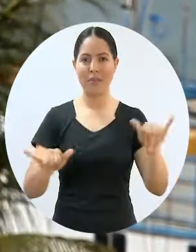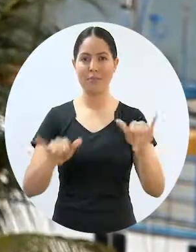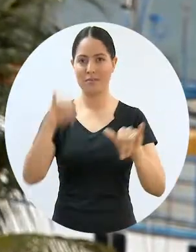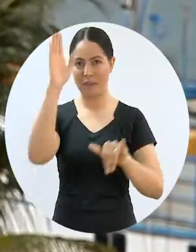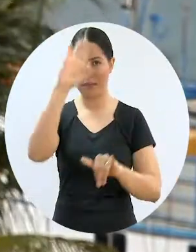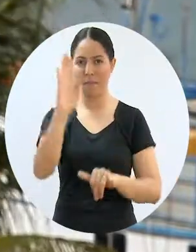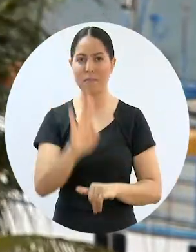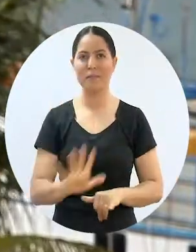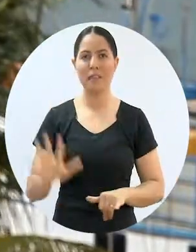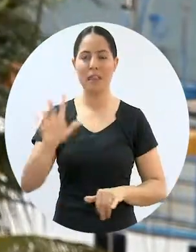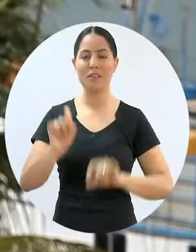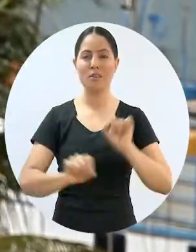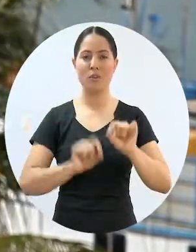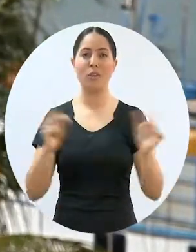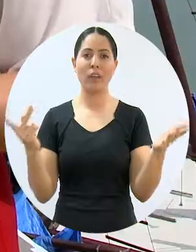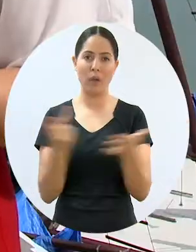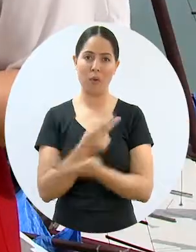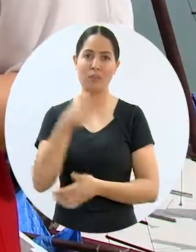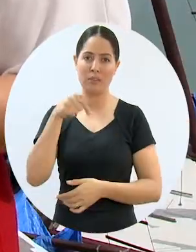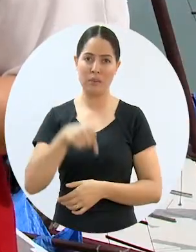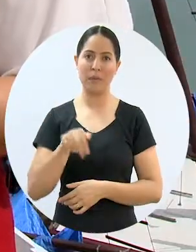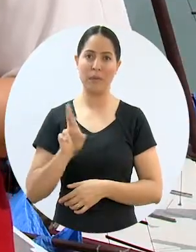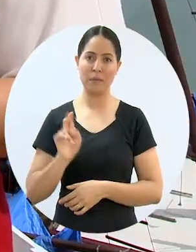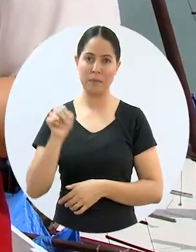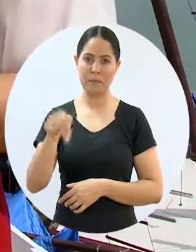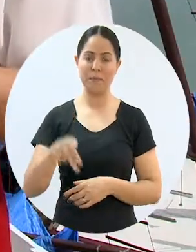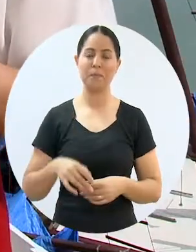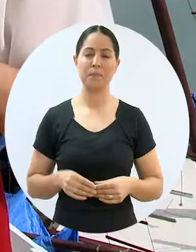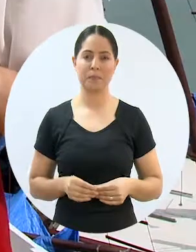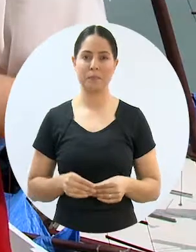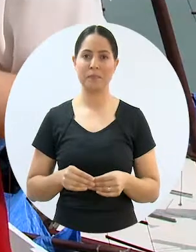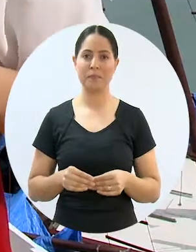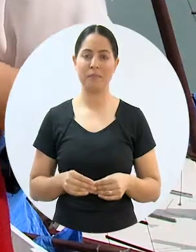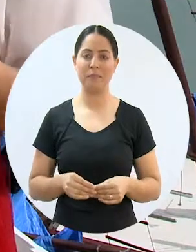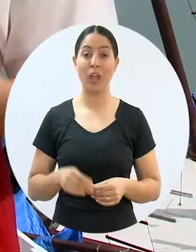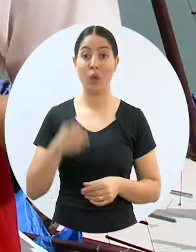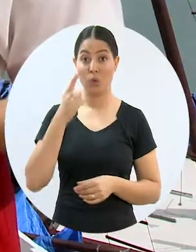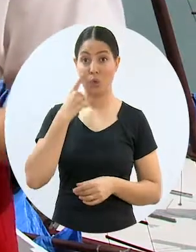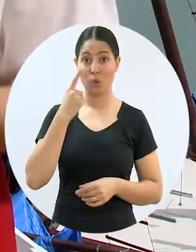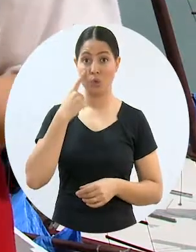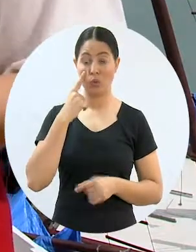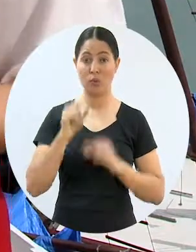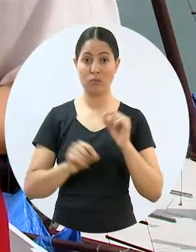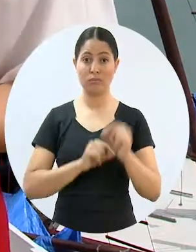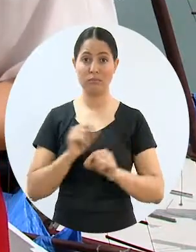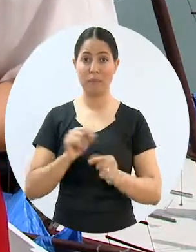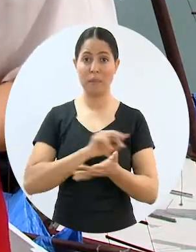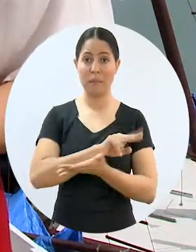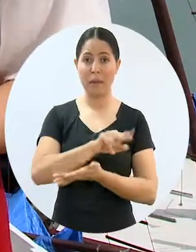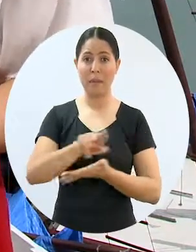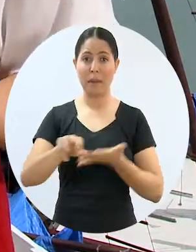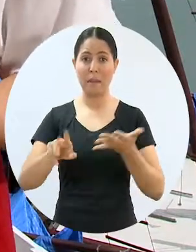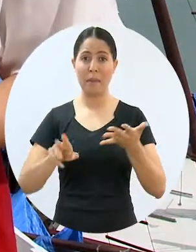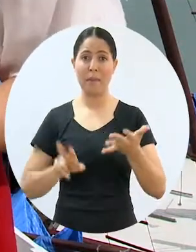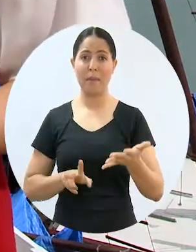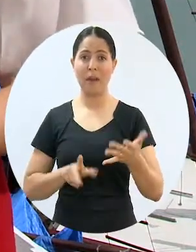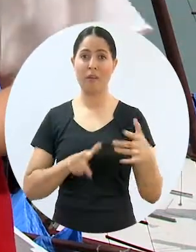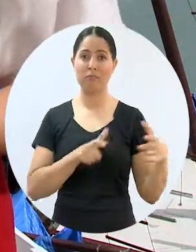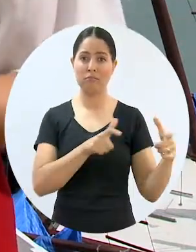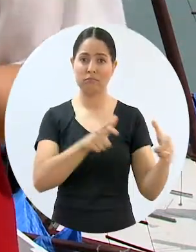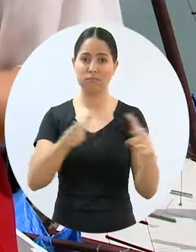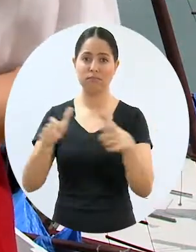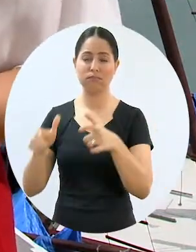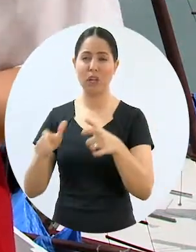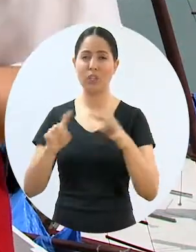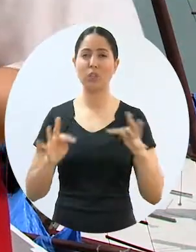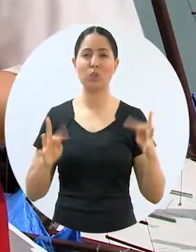que aconteceu aqui no Rio Grande do Norte. Doutora Letícia, nós vimos que algumas caravanas emergenciais aconteceram aí em vários